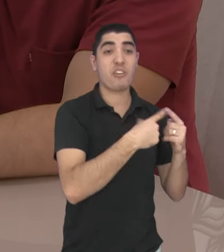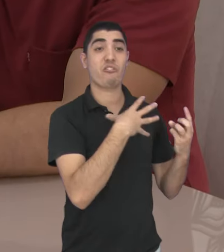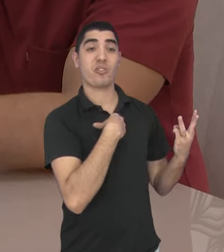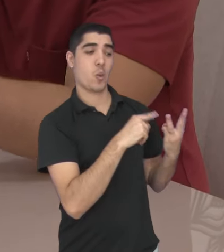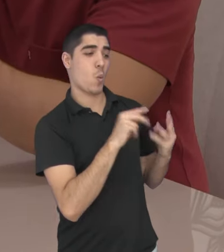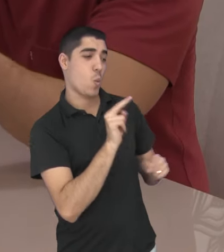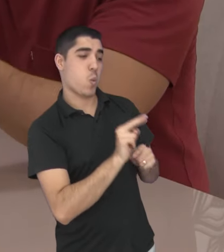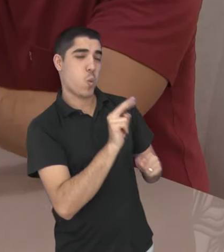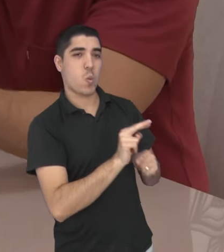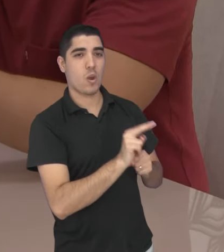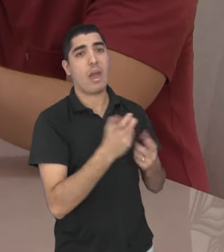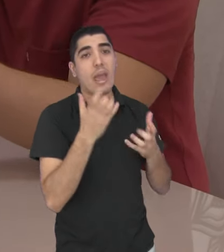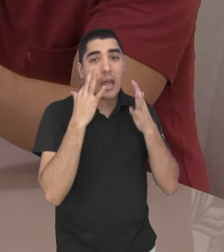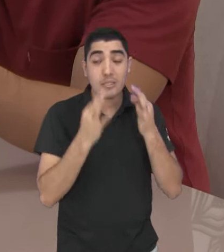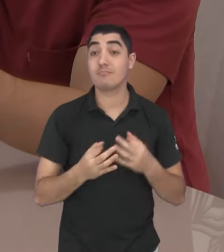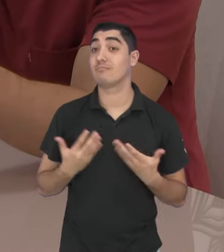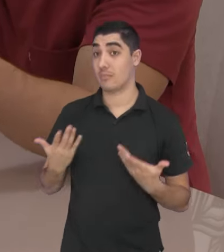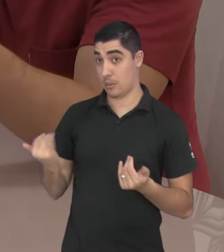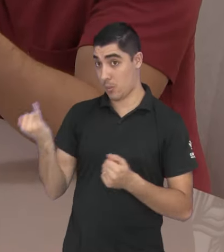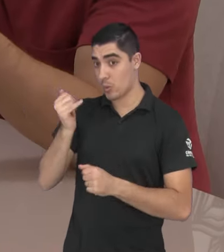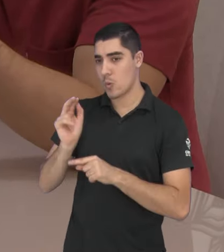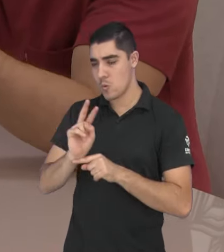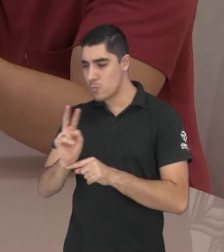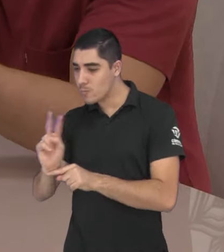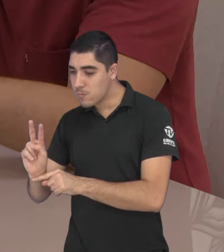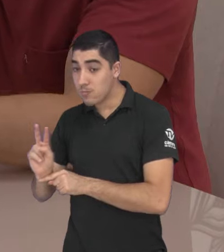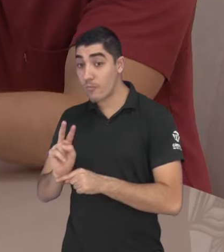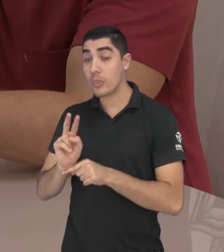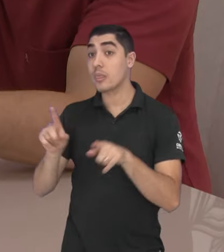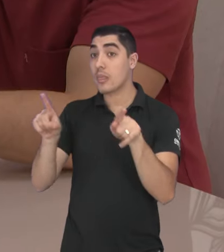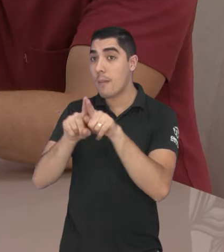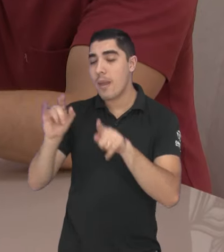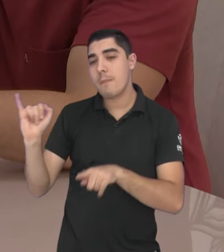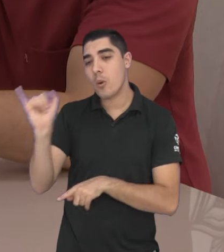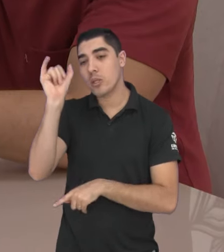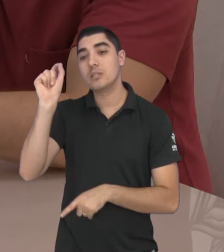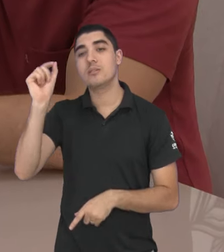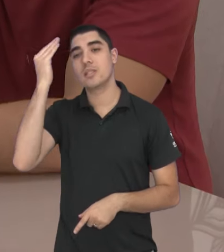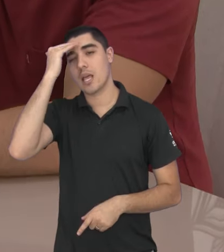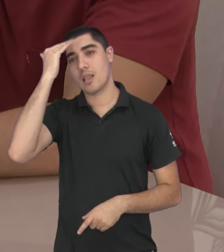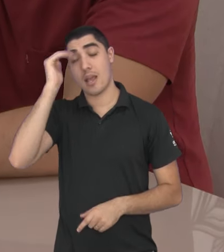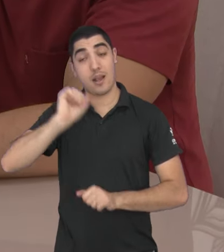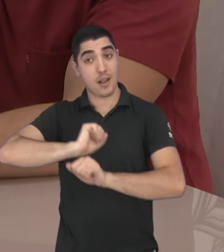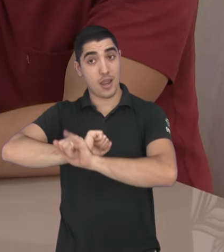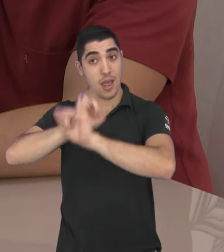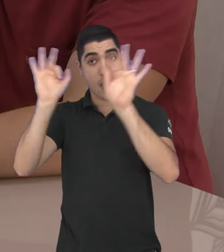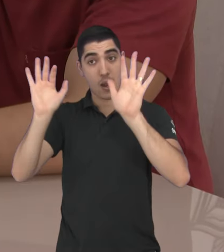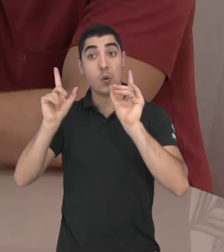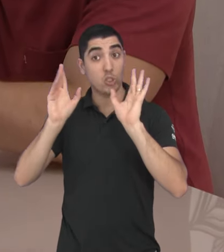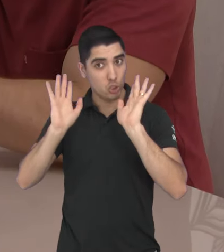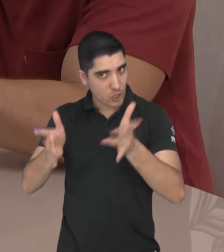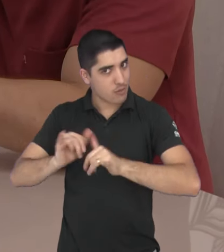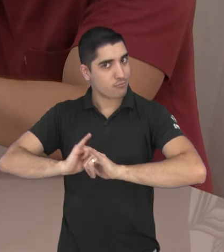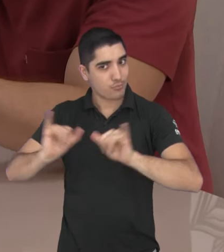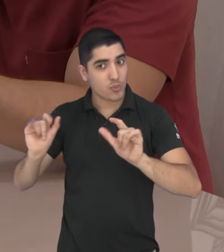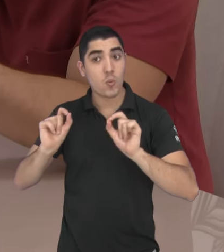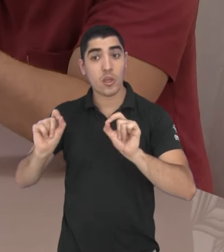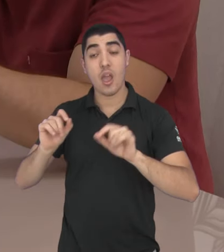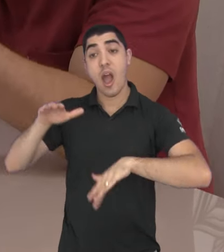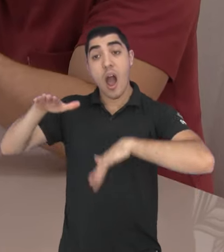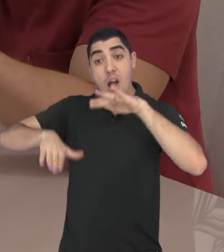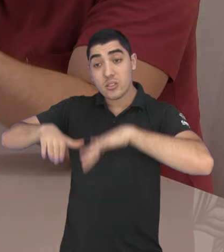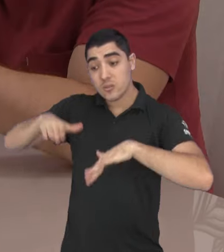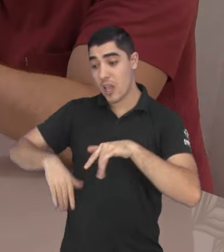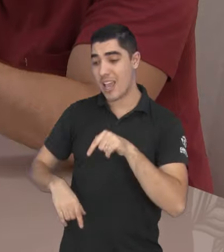mais. Então supervisão importantíssimo. E também importante entender, né, doutor, que, como a gente já falou, tem algumas vezes